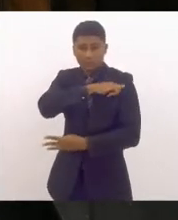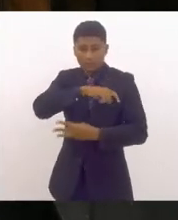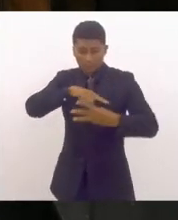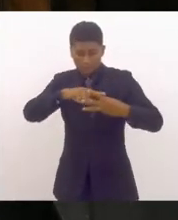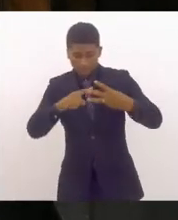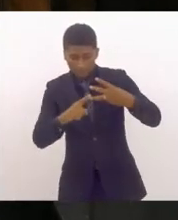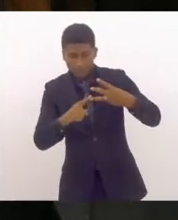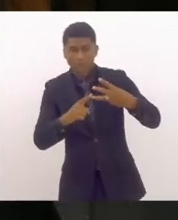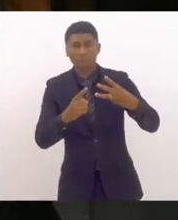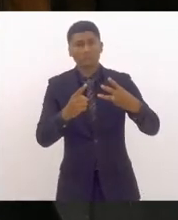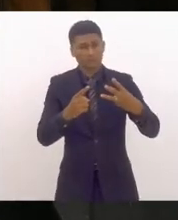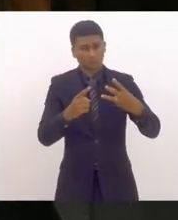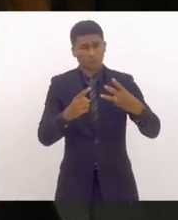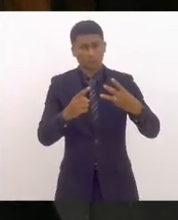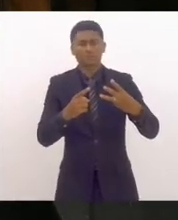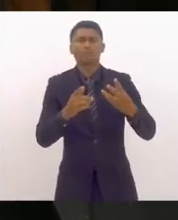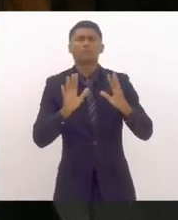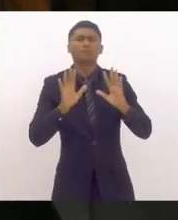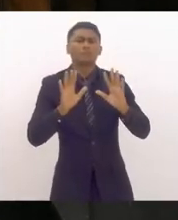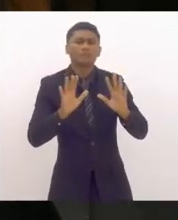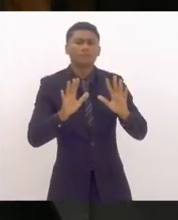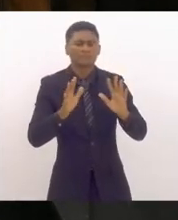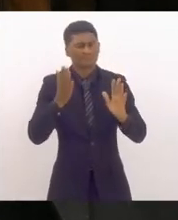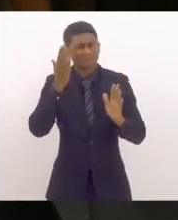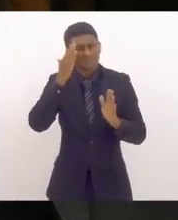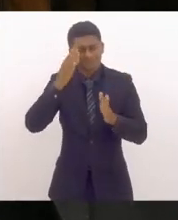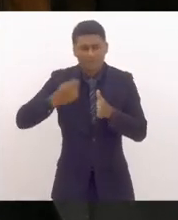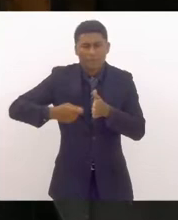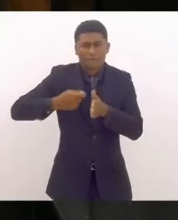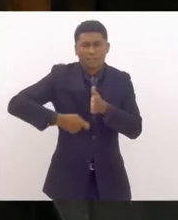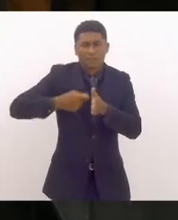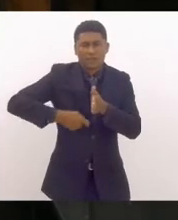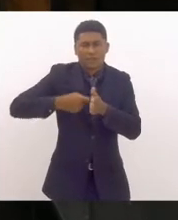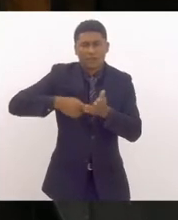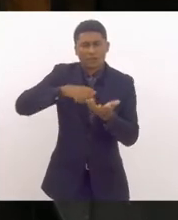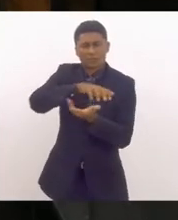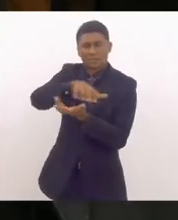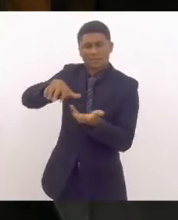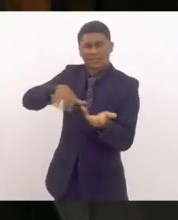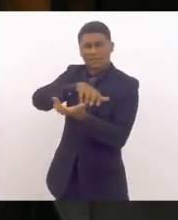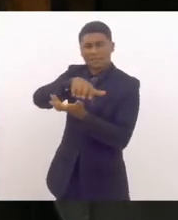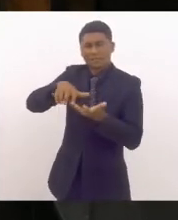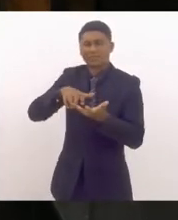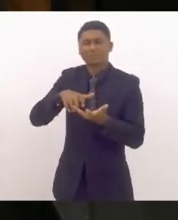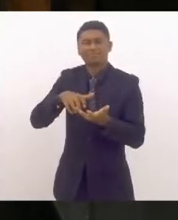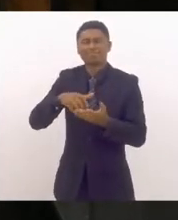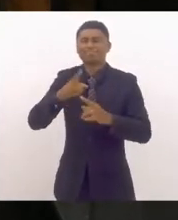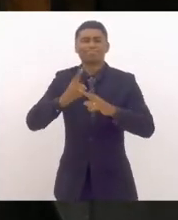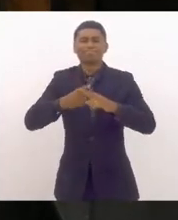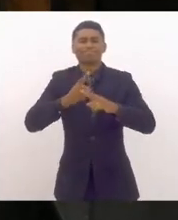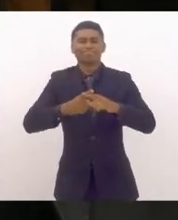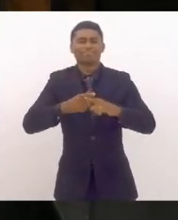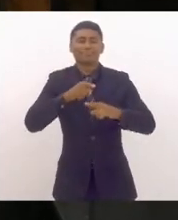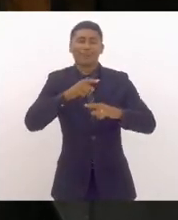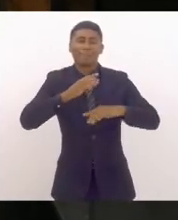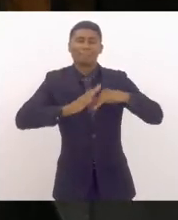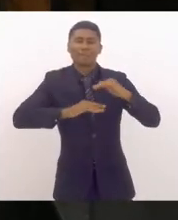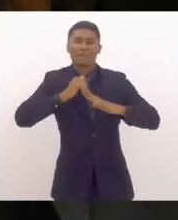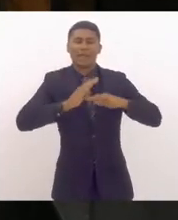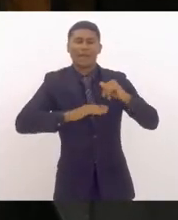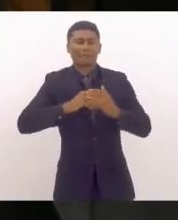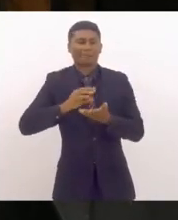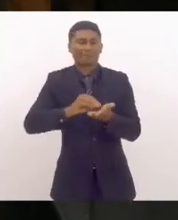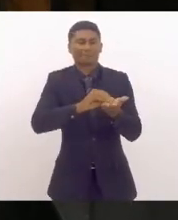obstante não é a crise fiscal que nos persegue há anos decorrente da incompetência de má gestão